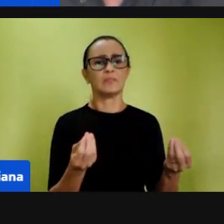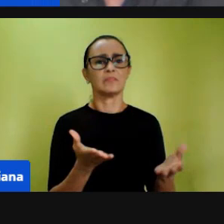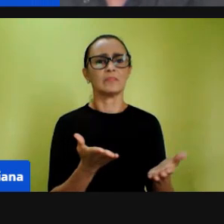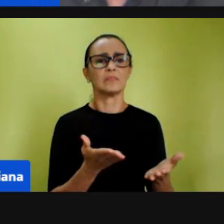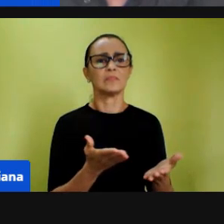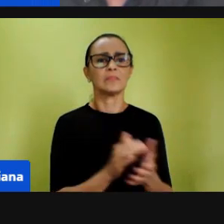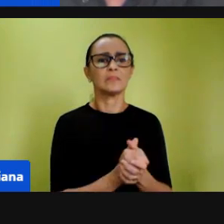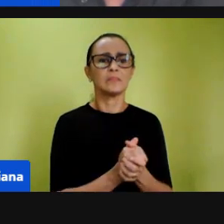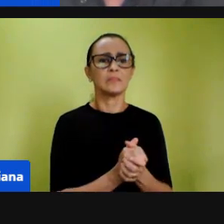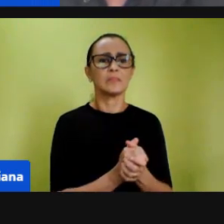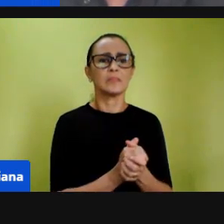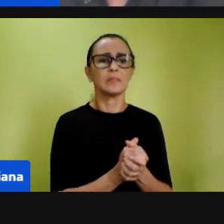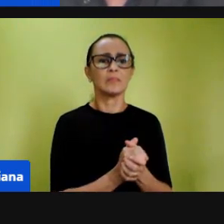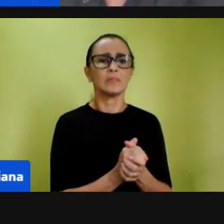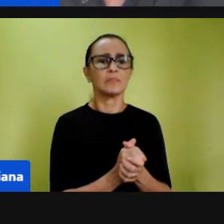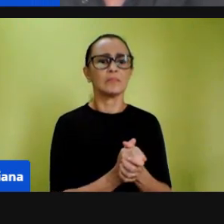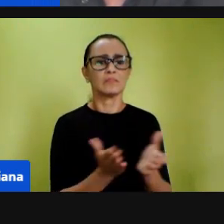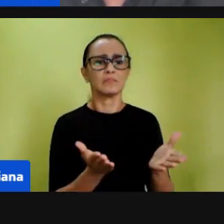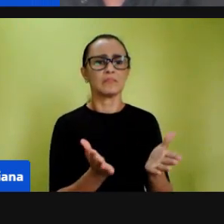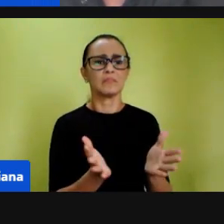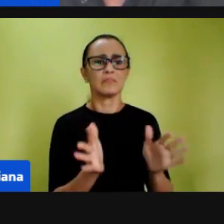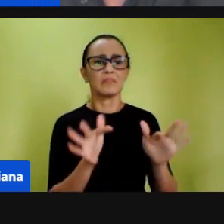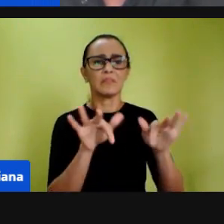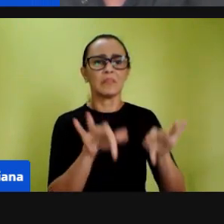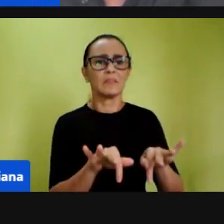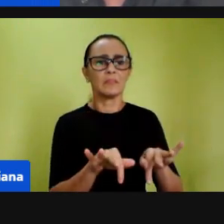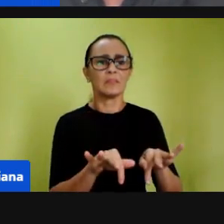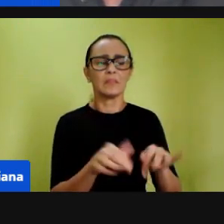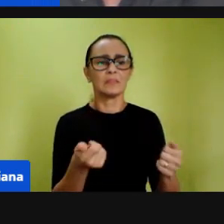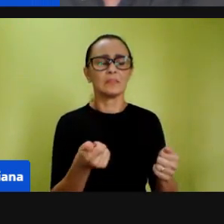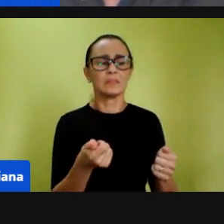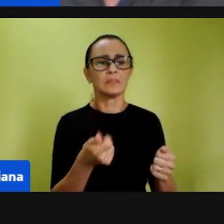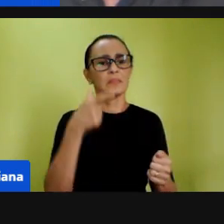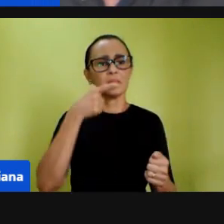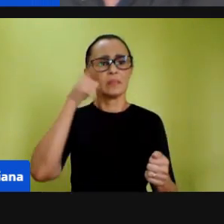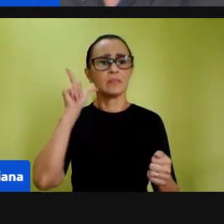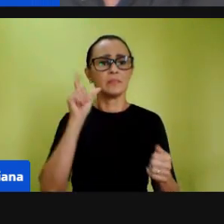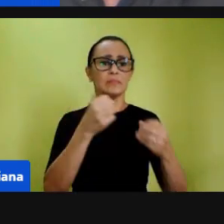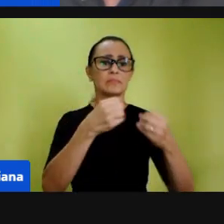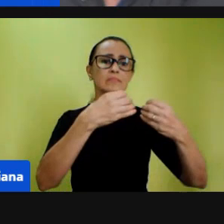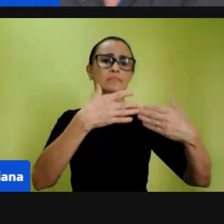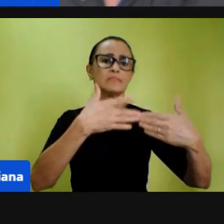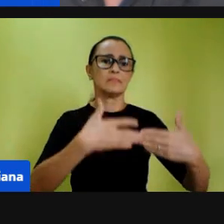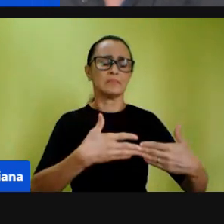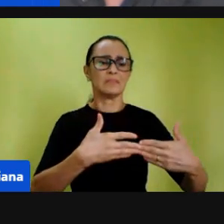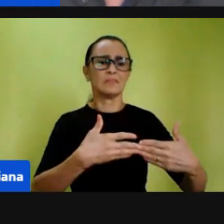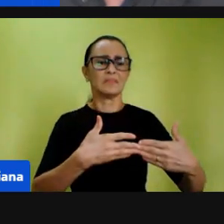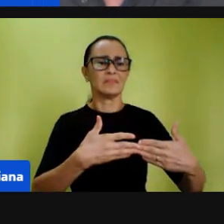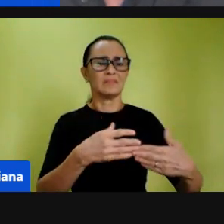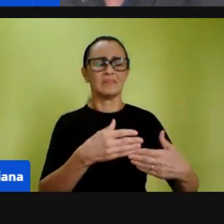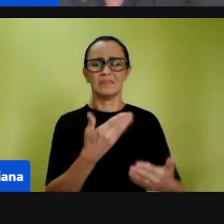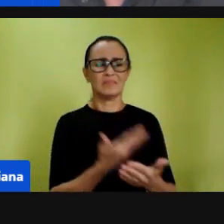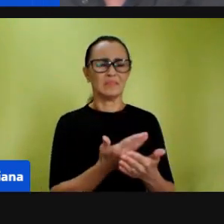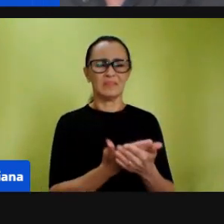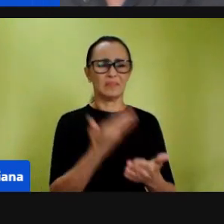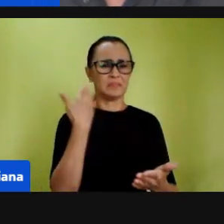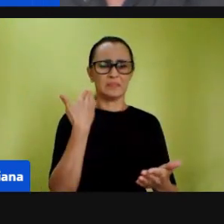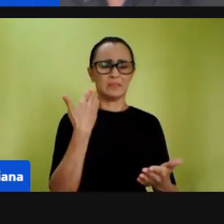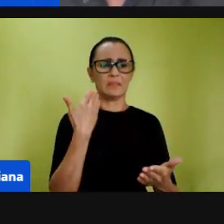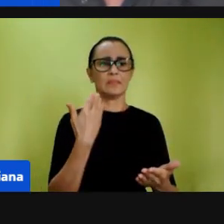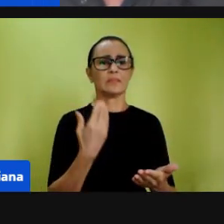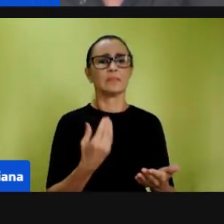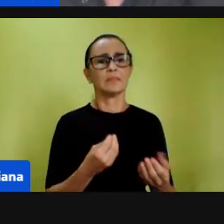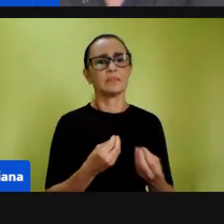foi iniciado na aula anterior, né? Então, assim, né? E essa questão, essa preocupação com os